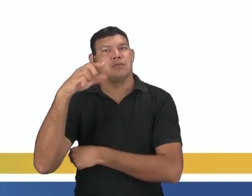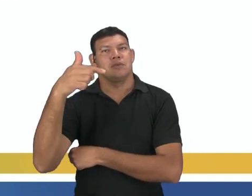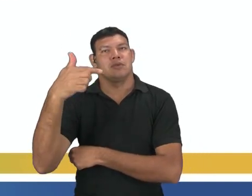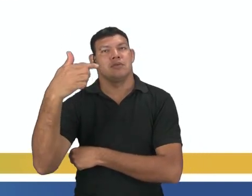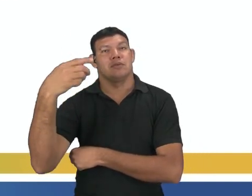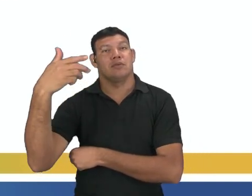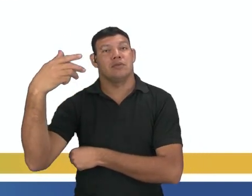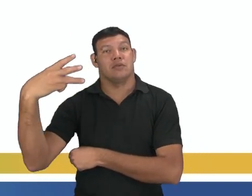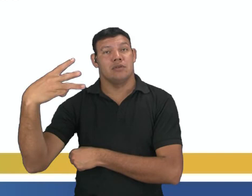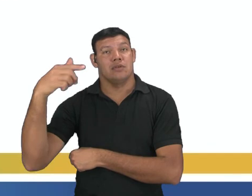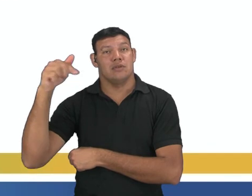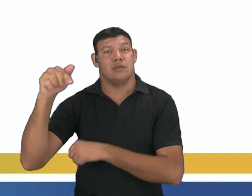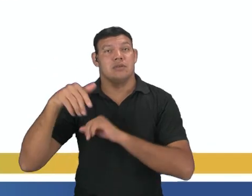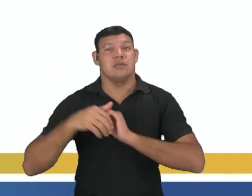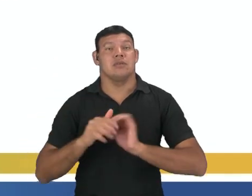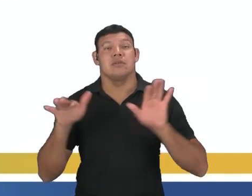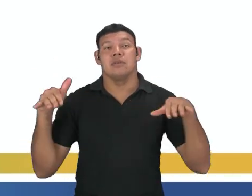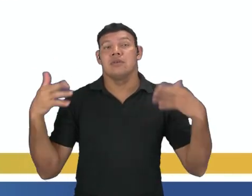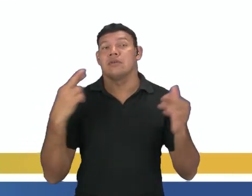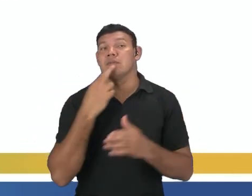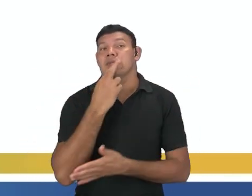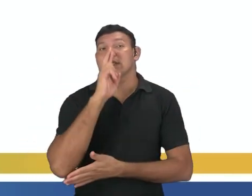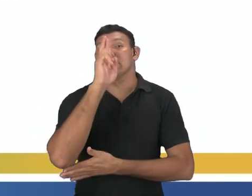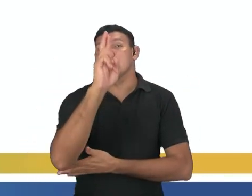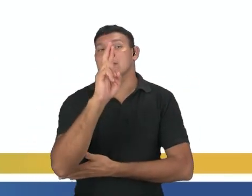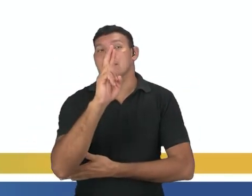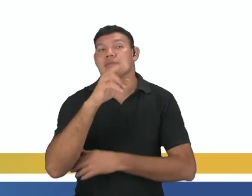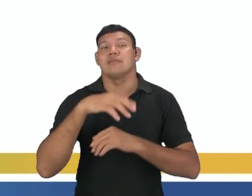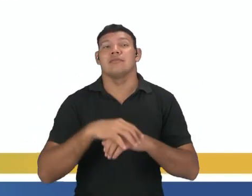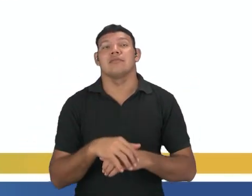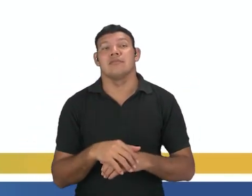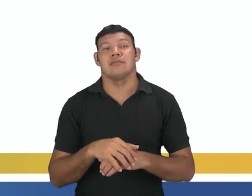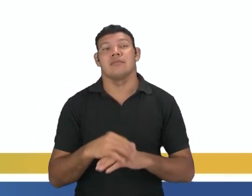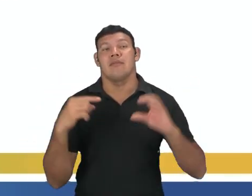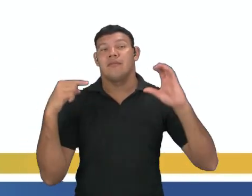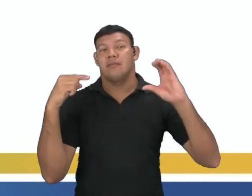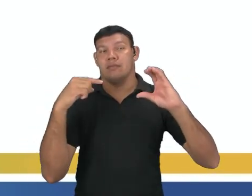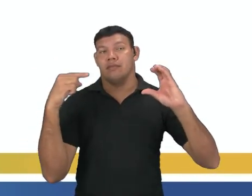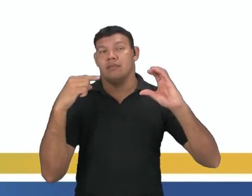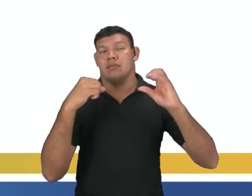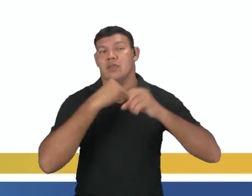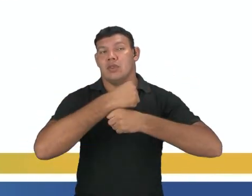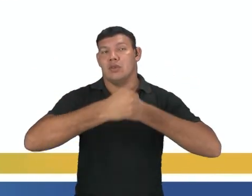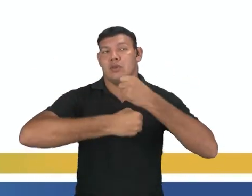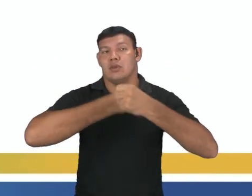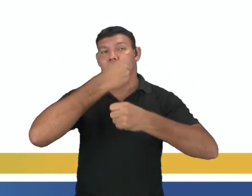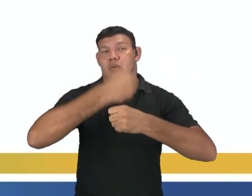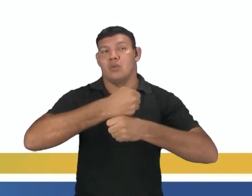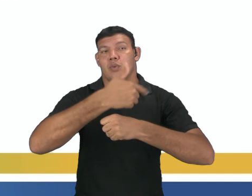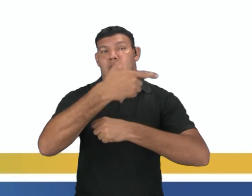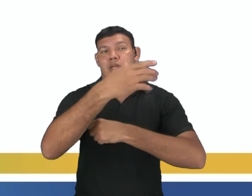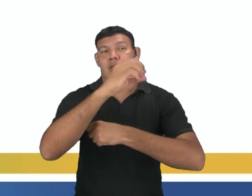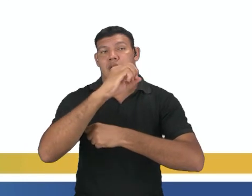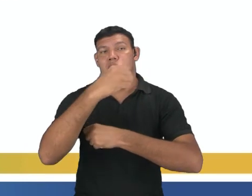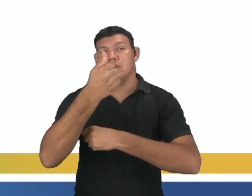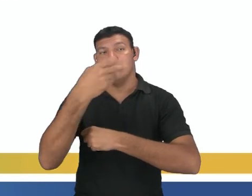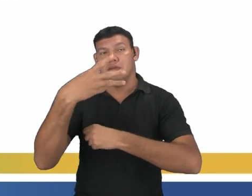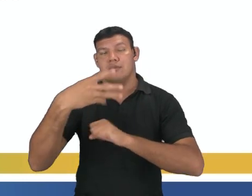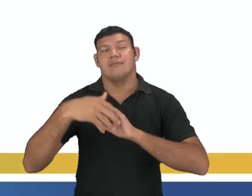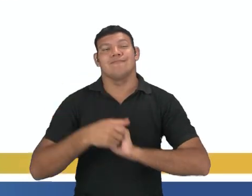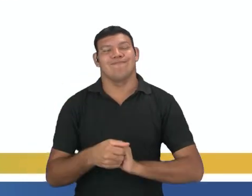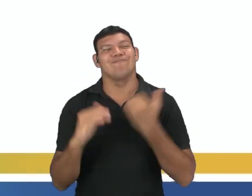de quantidade de resíduos, né, reciclados. Então, a nossa resposta só pode ser 2013 na